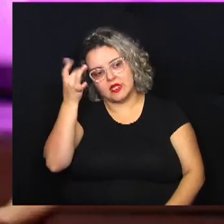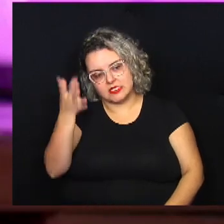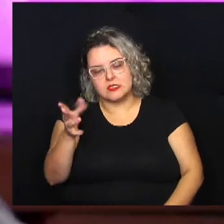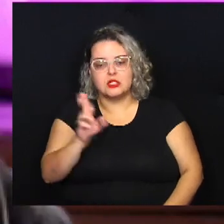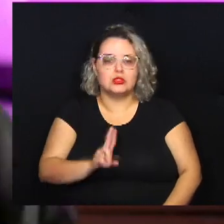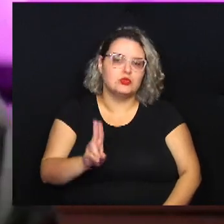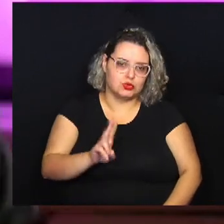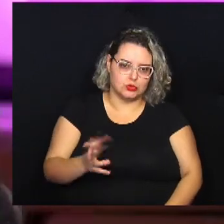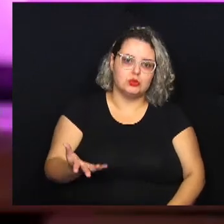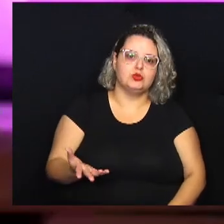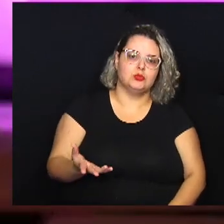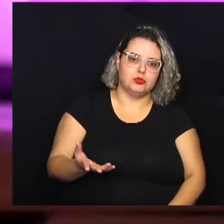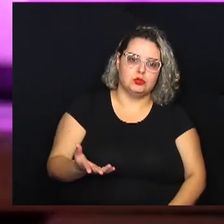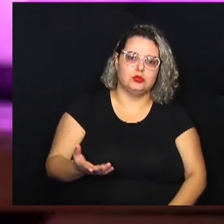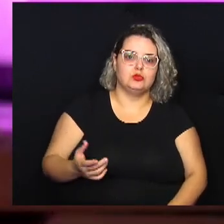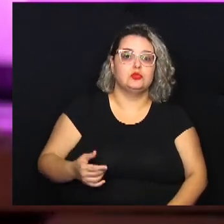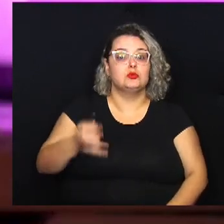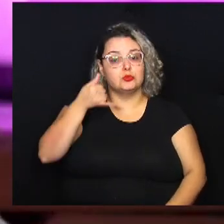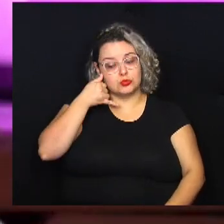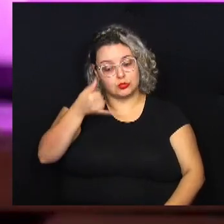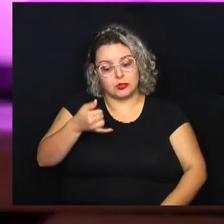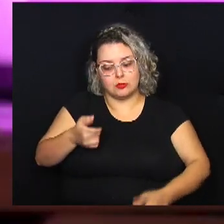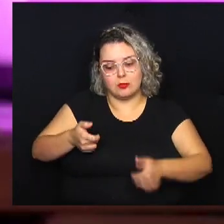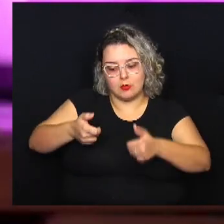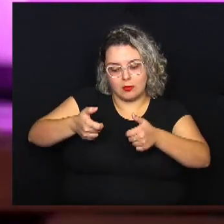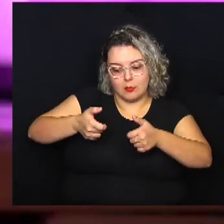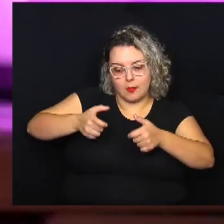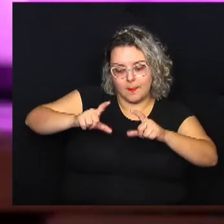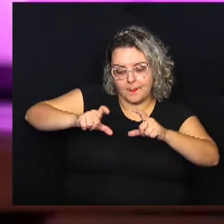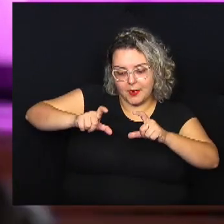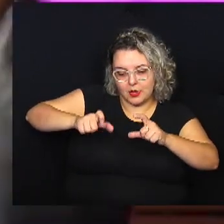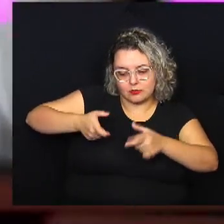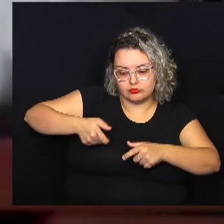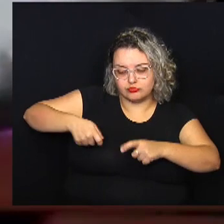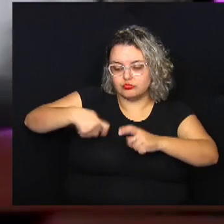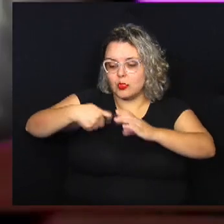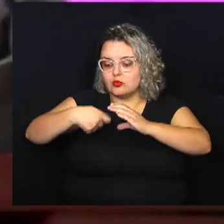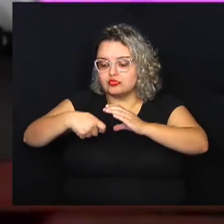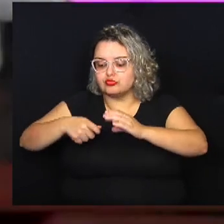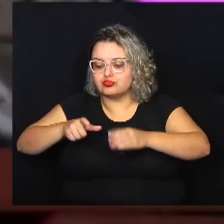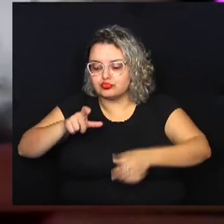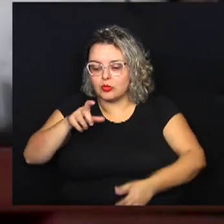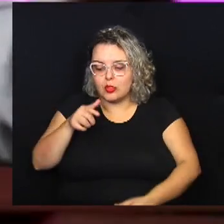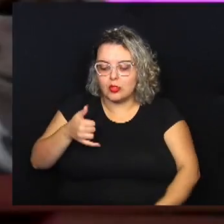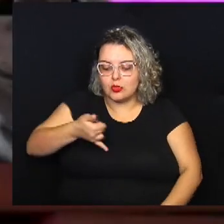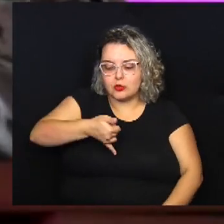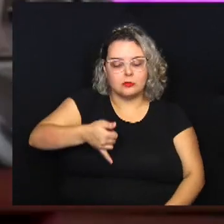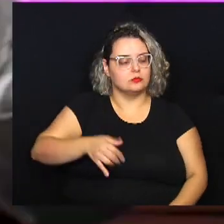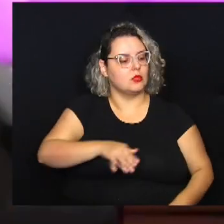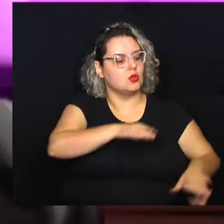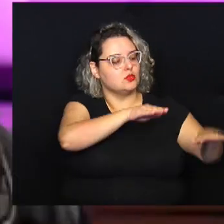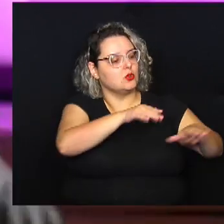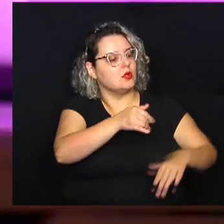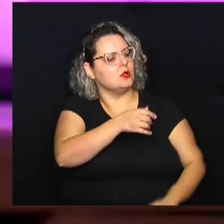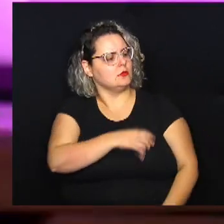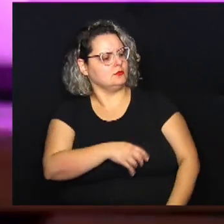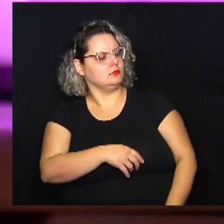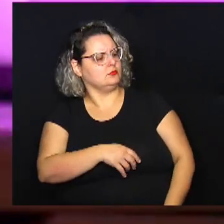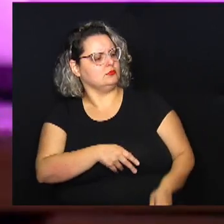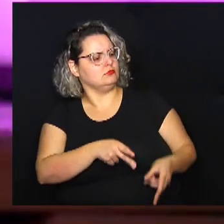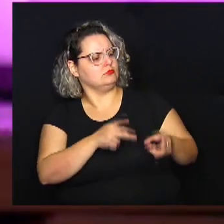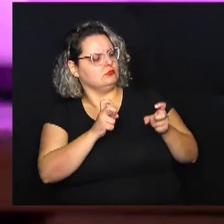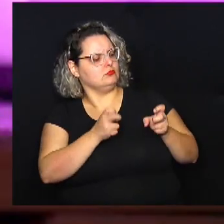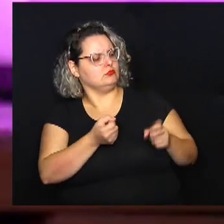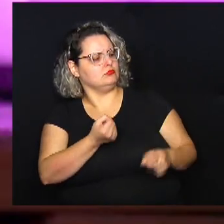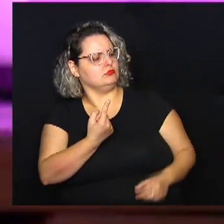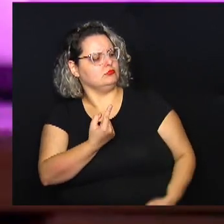utilização dos aparelhos celulares, por exemplo, para você fotografar. Chegou ali, ainda está na esteira, verificou que a sua mala tem algum tipo